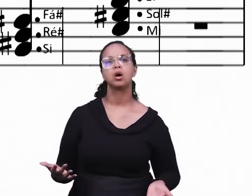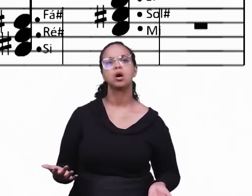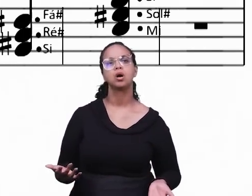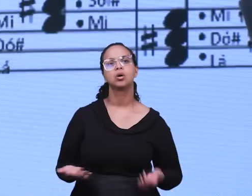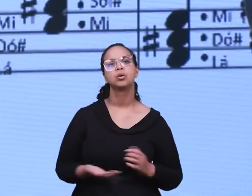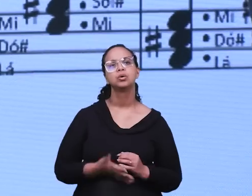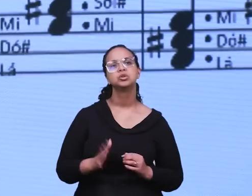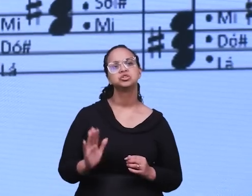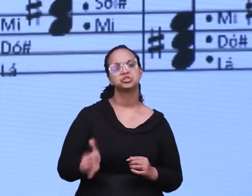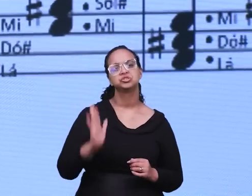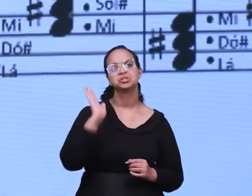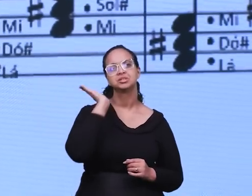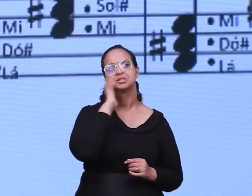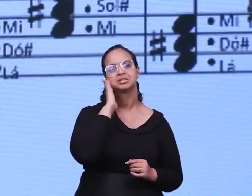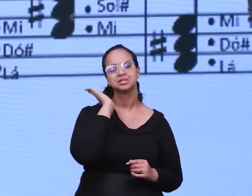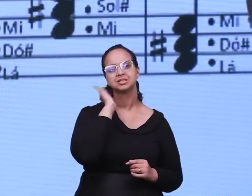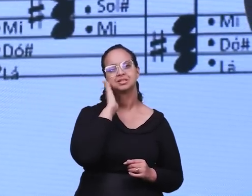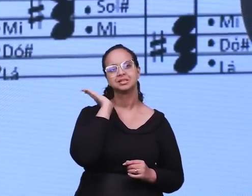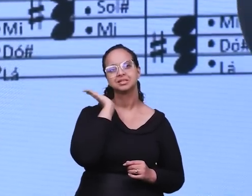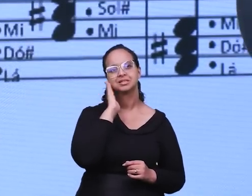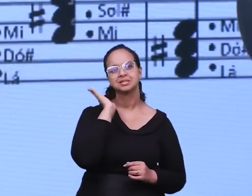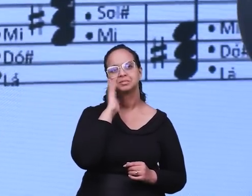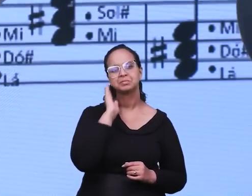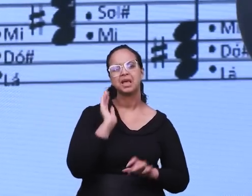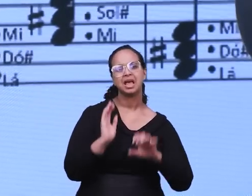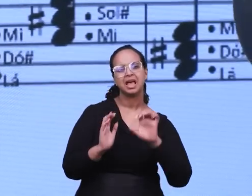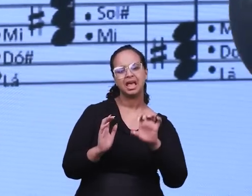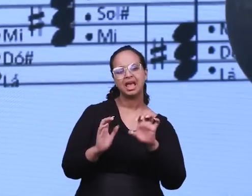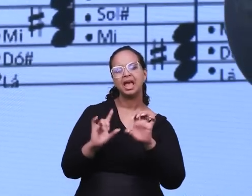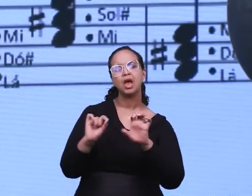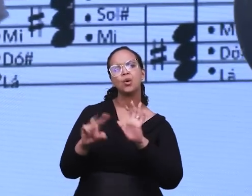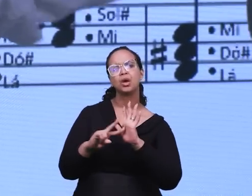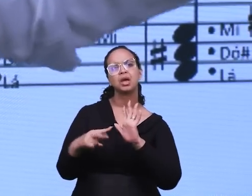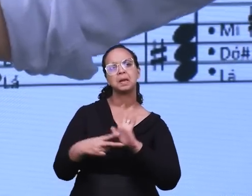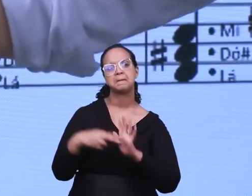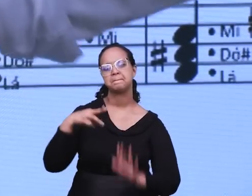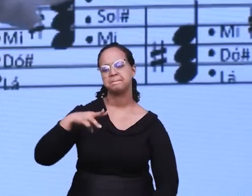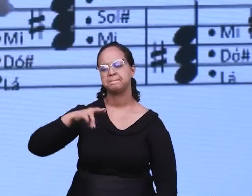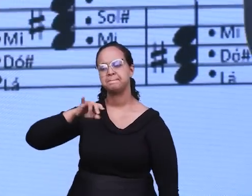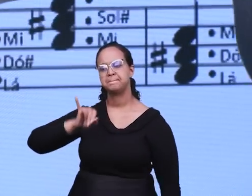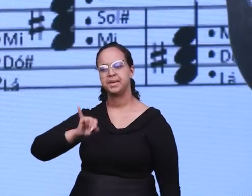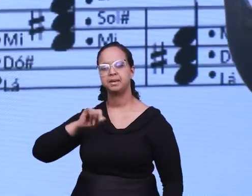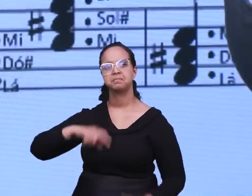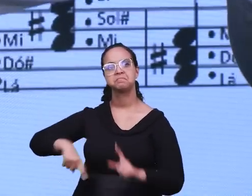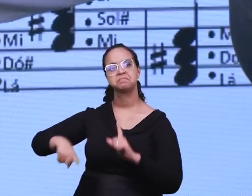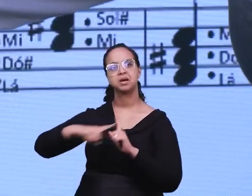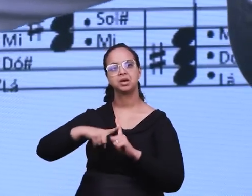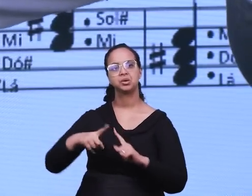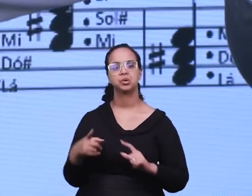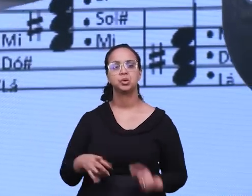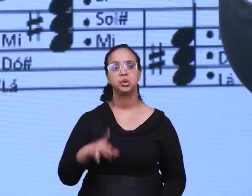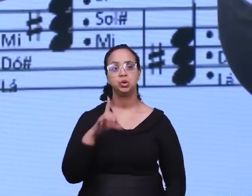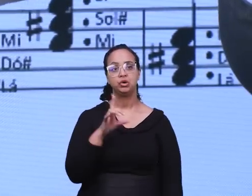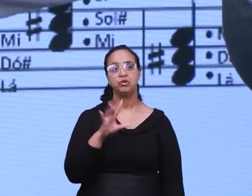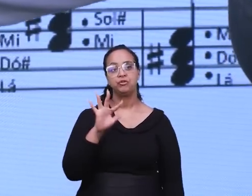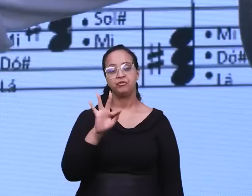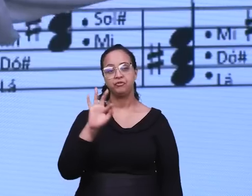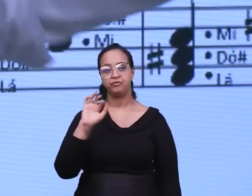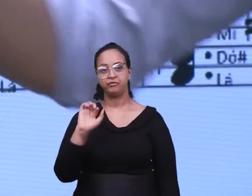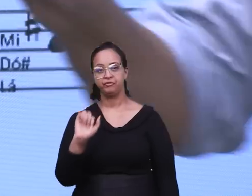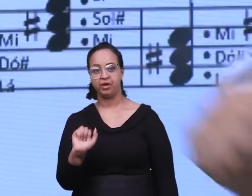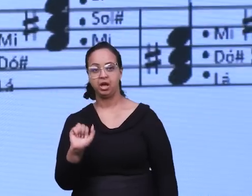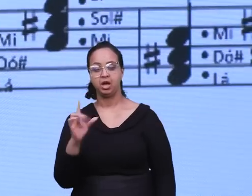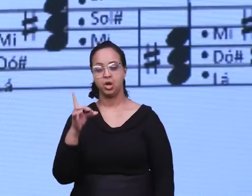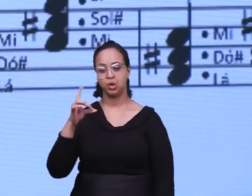tom? Sei que vocês já estão vendo nas aulas anteriores. Mi maior, Fá, Dó, Sol,